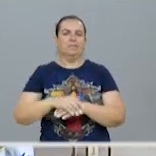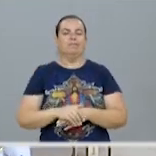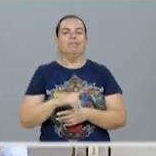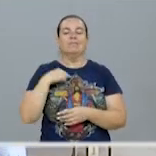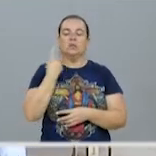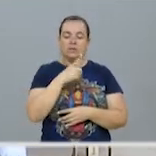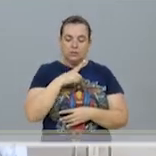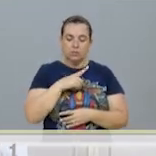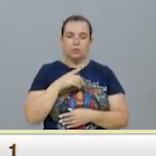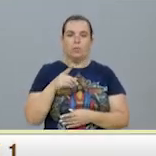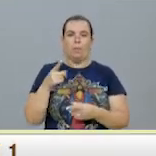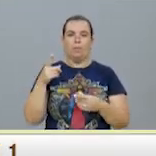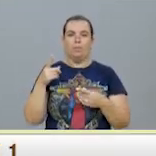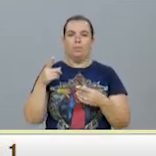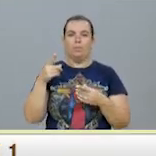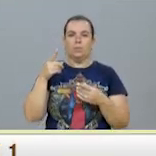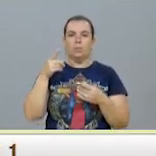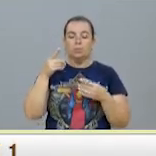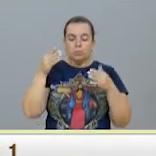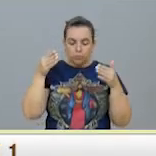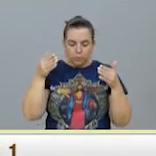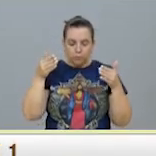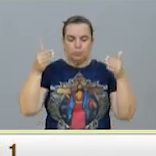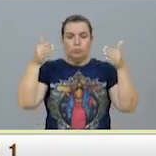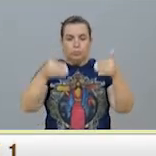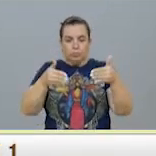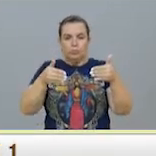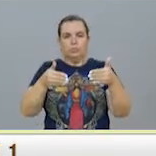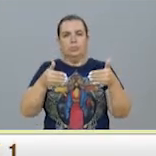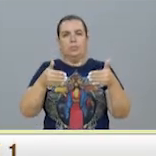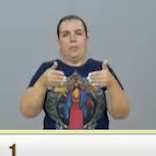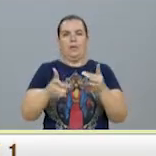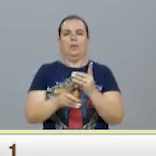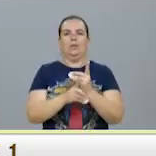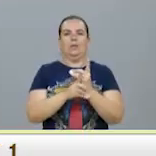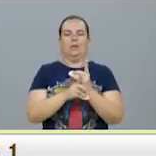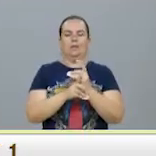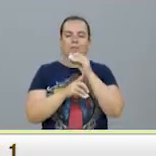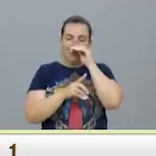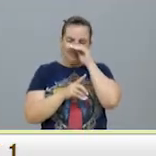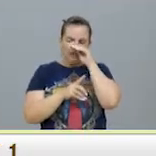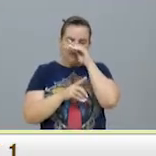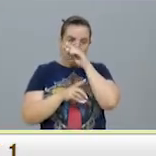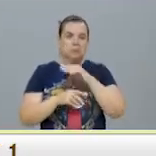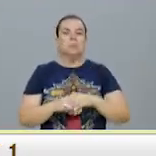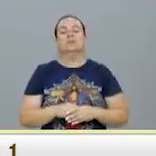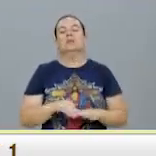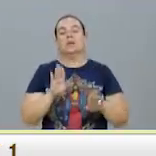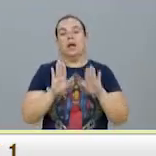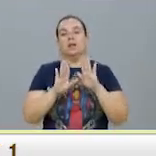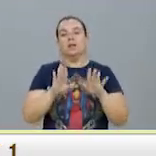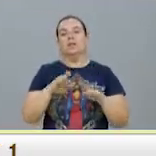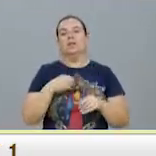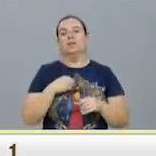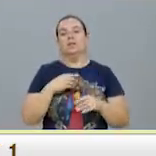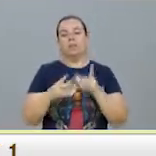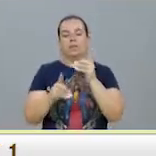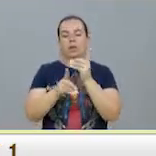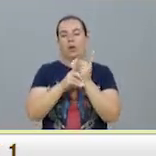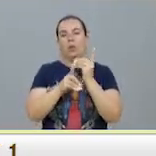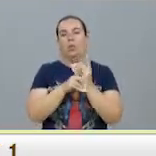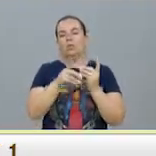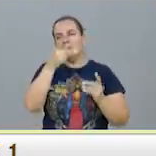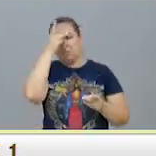de encontro. Eu diria, até vou brincar um pouquinho. Às vezes você encontra uma pessoa, e aí, vamos